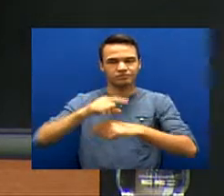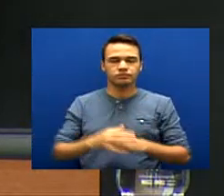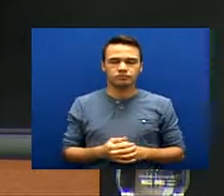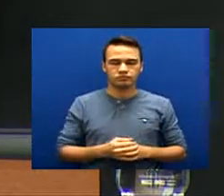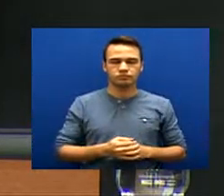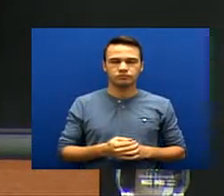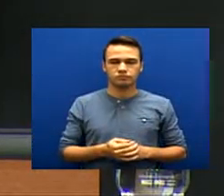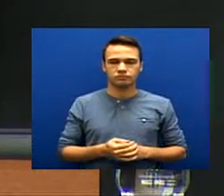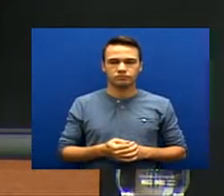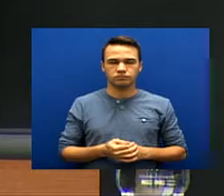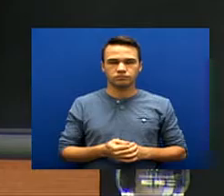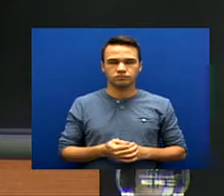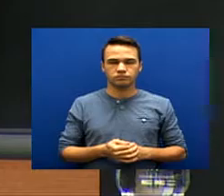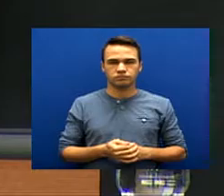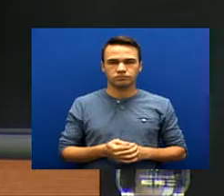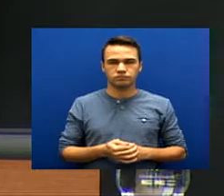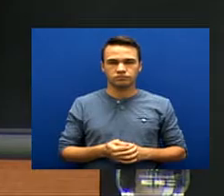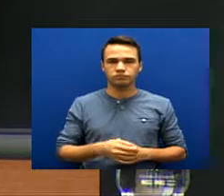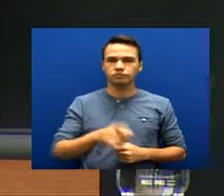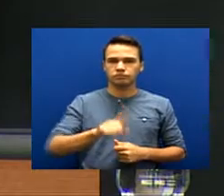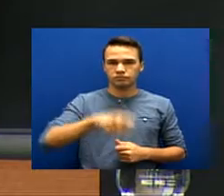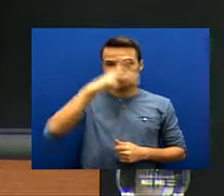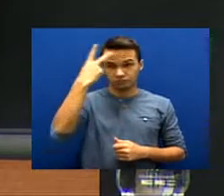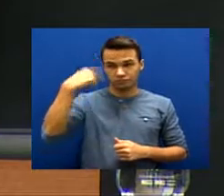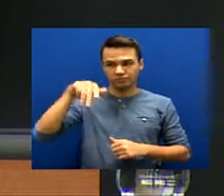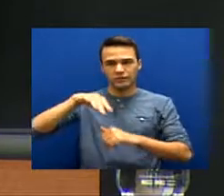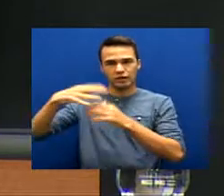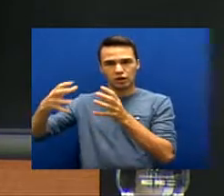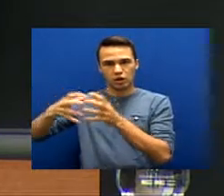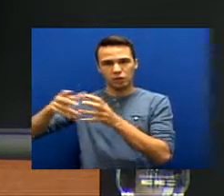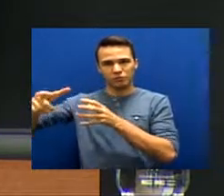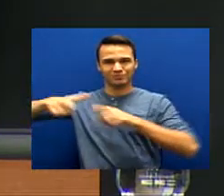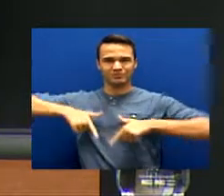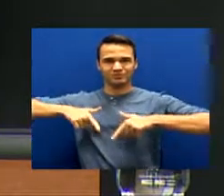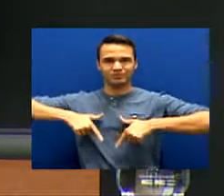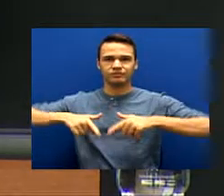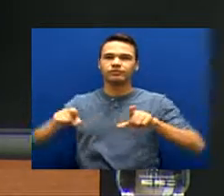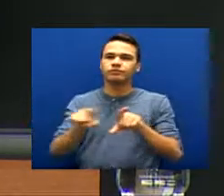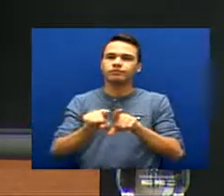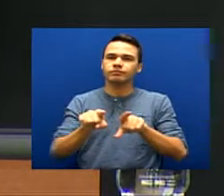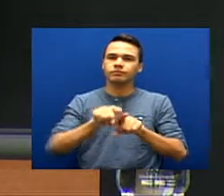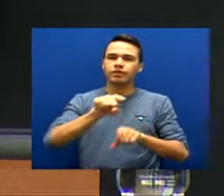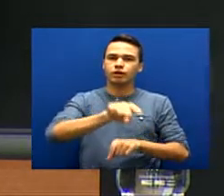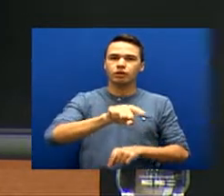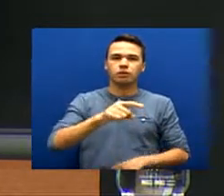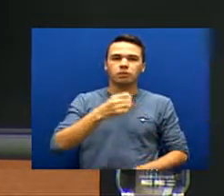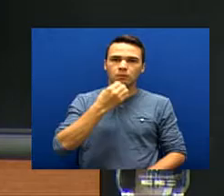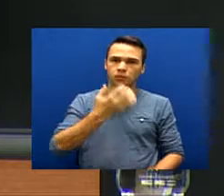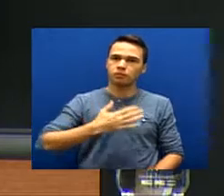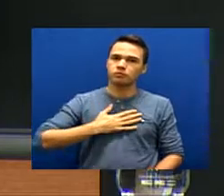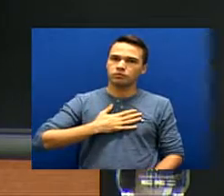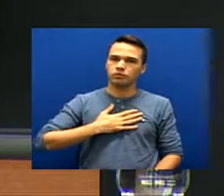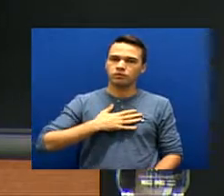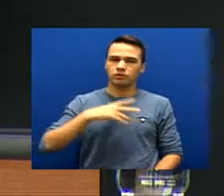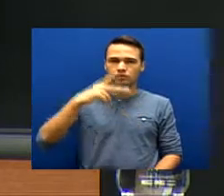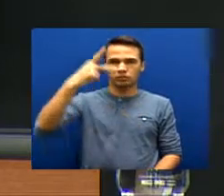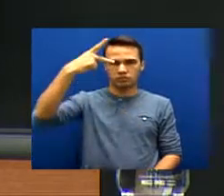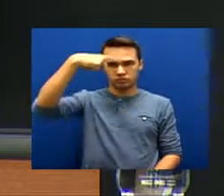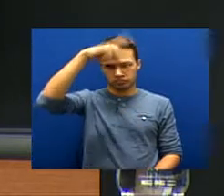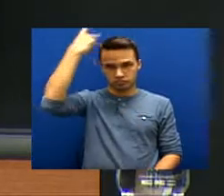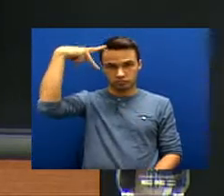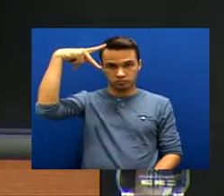nós, mas para a humanidade, em especial, civilização ocidental.